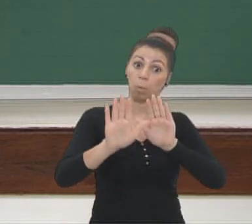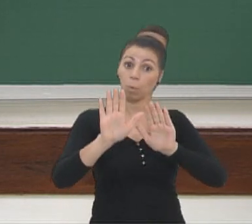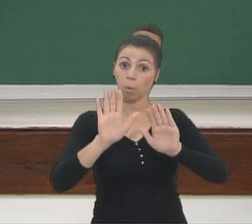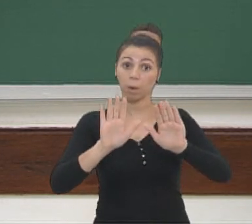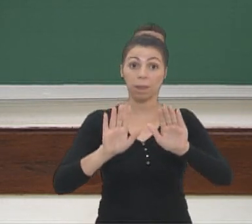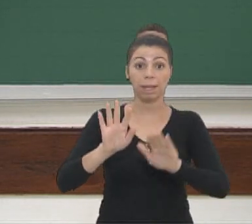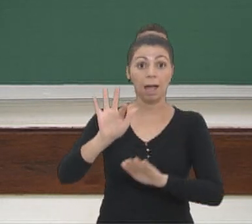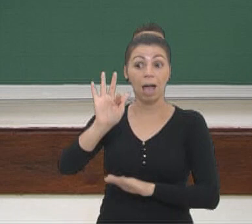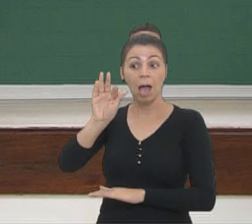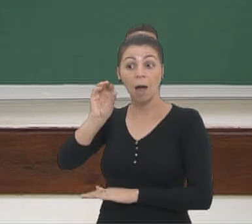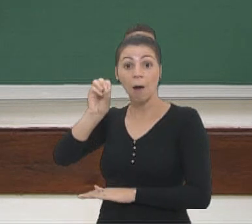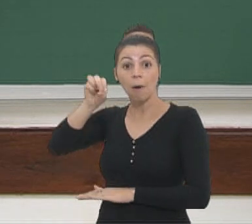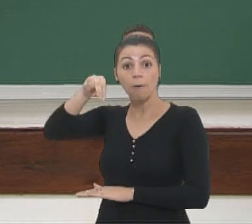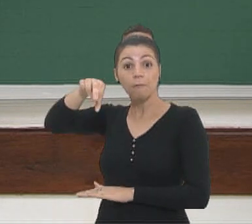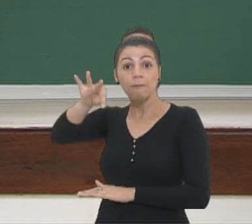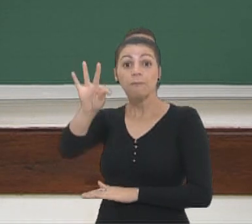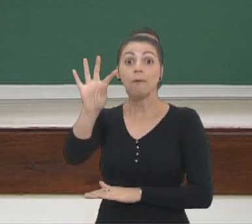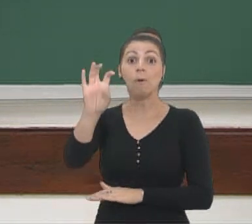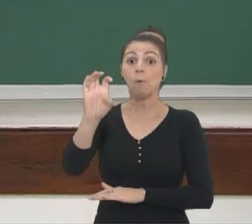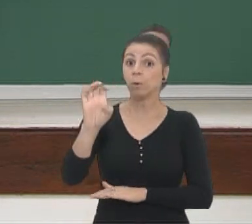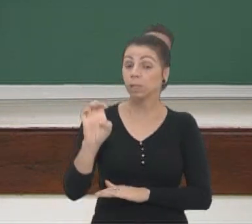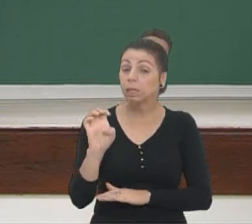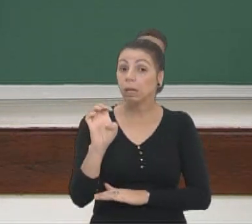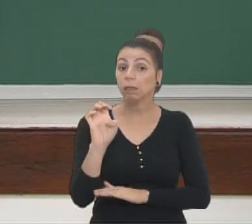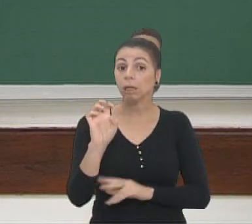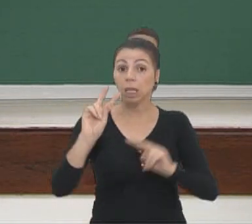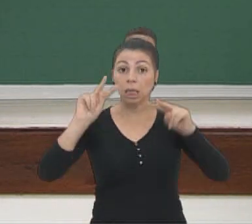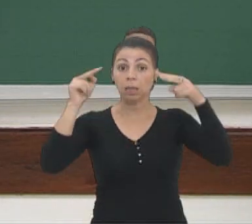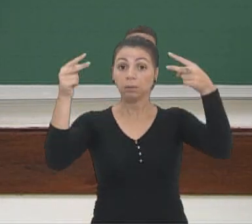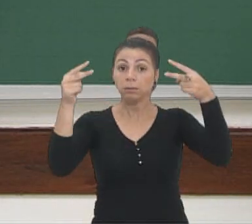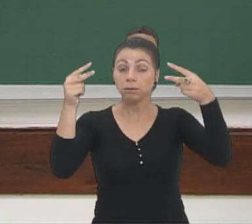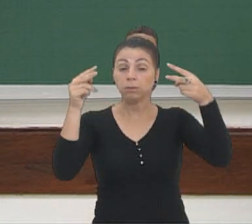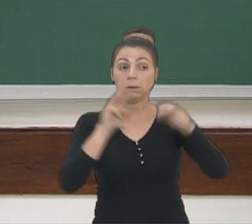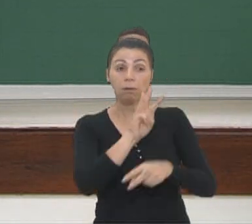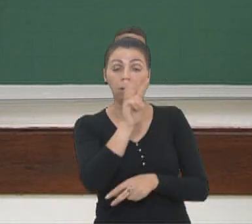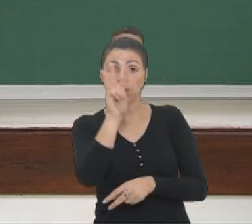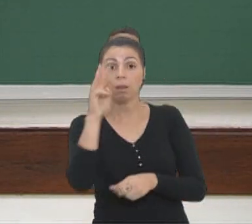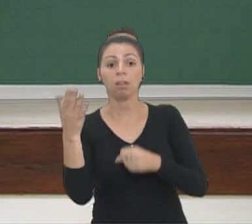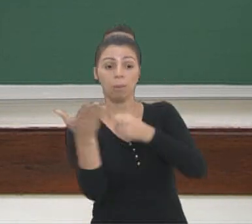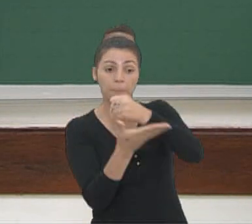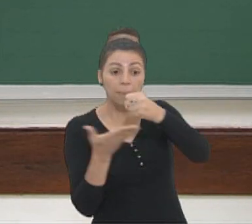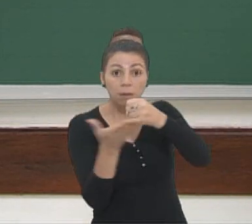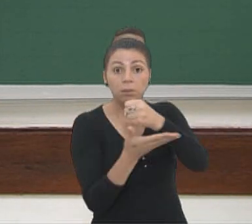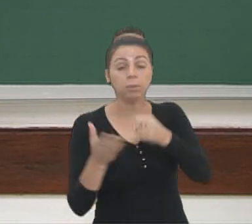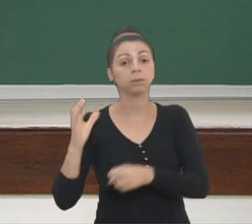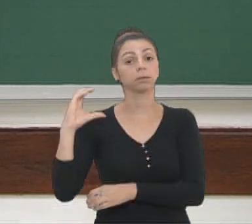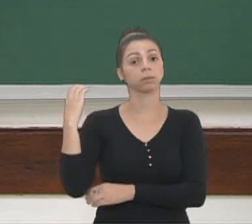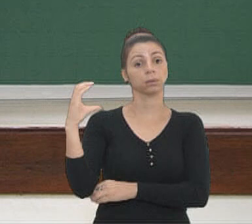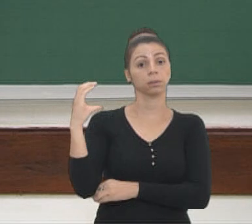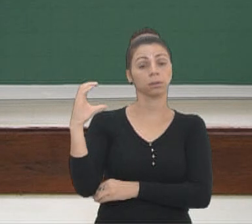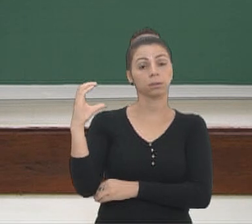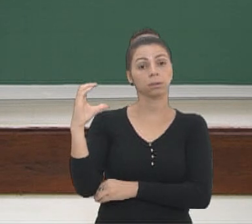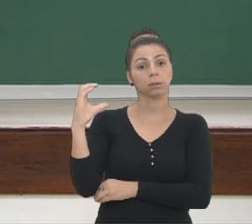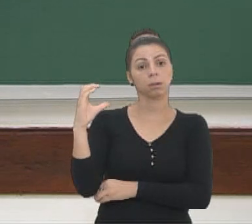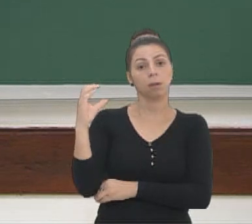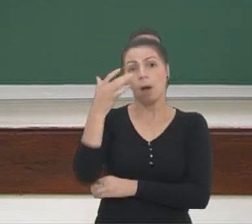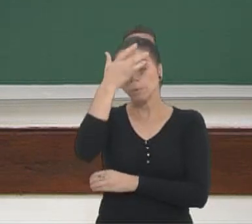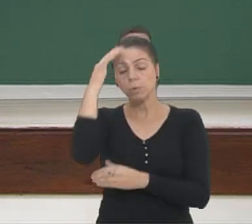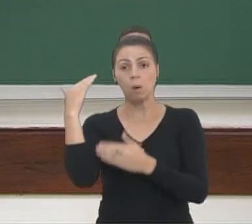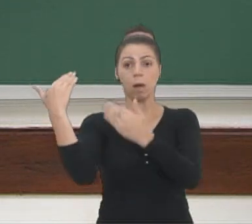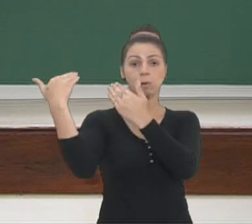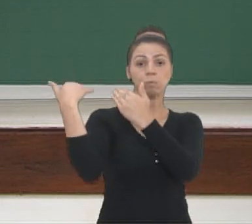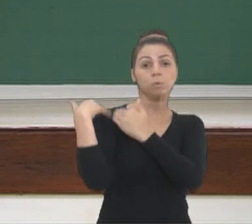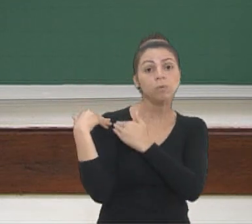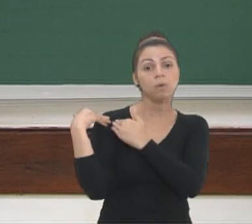isso? Entendendo que ele tem que ter aí embasamento científico, a autoridade científica que assina, ou a revista tem